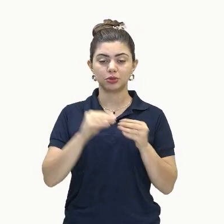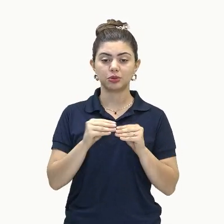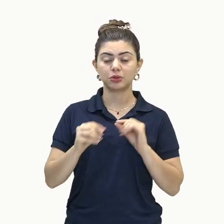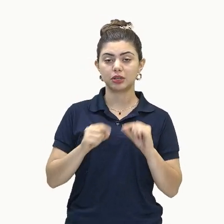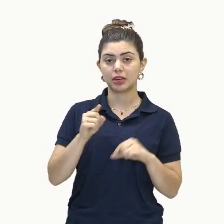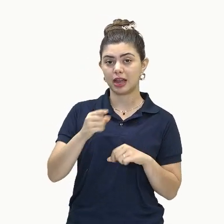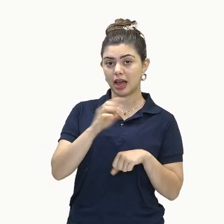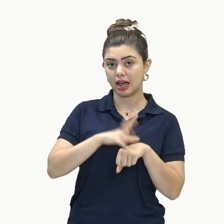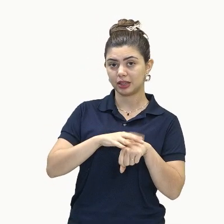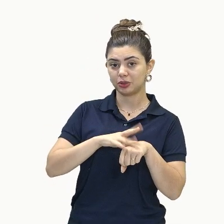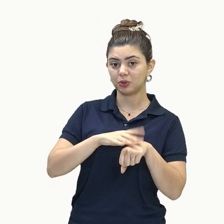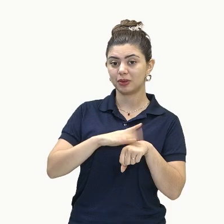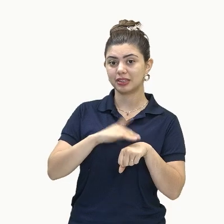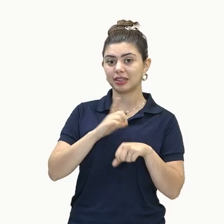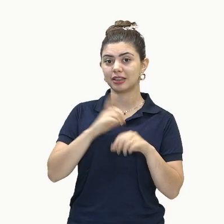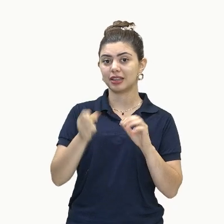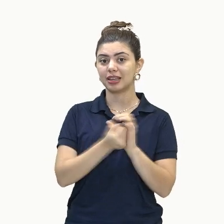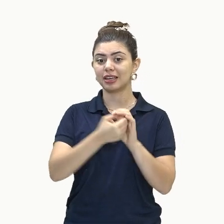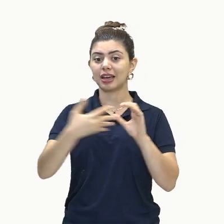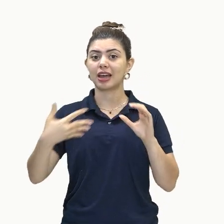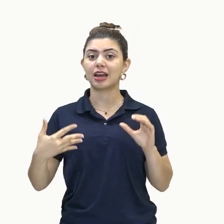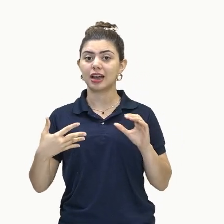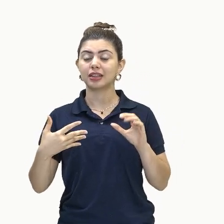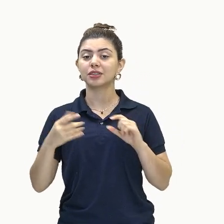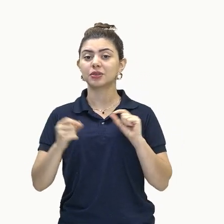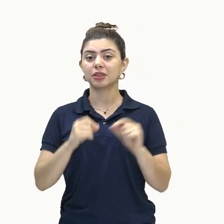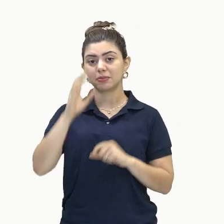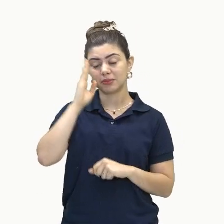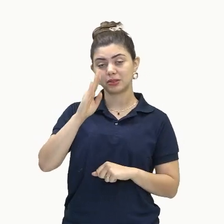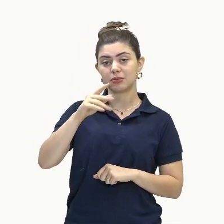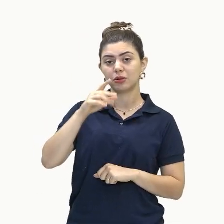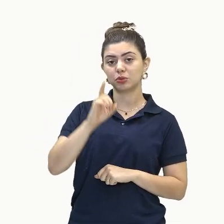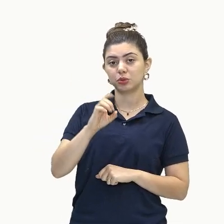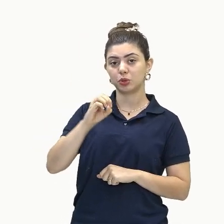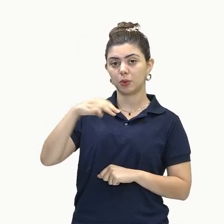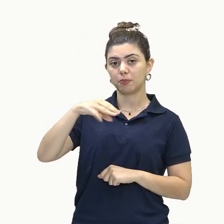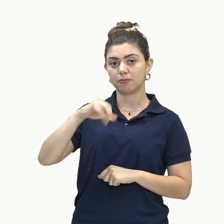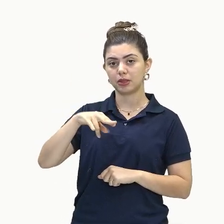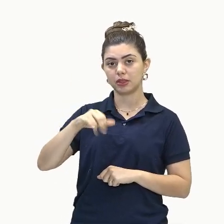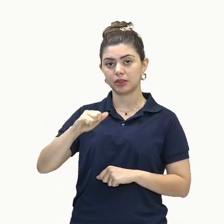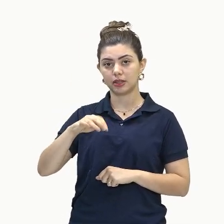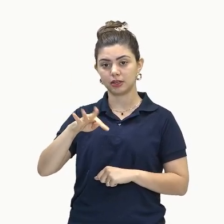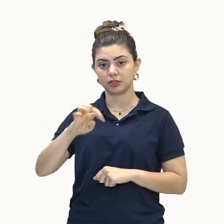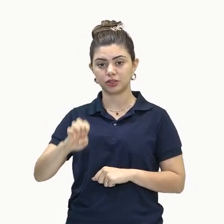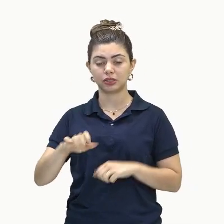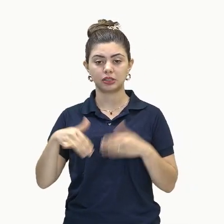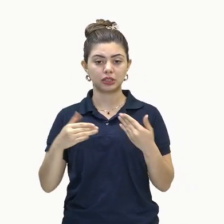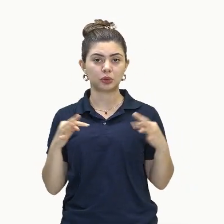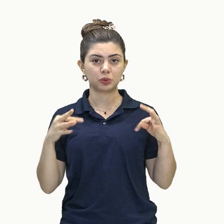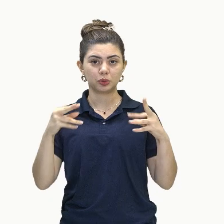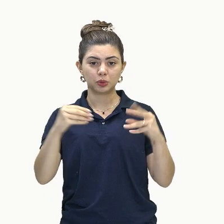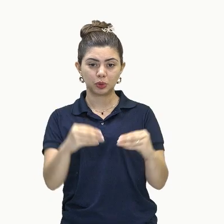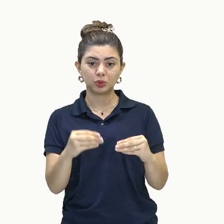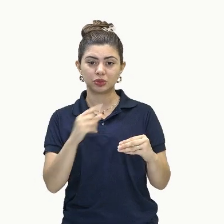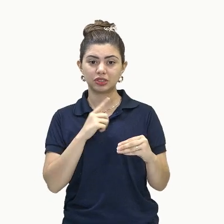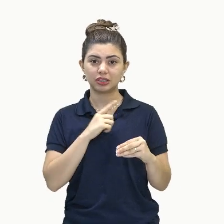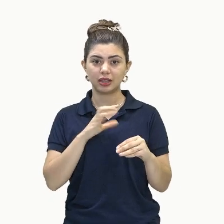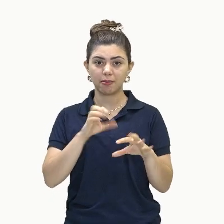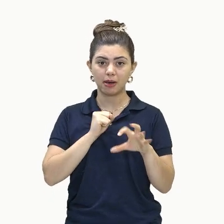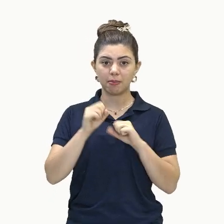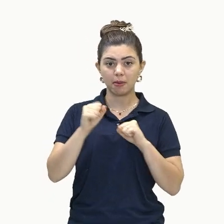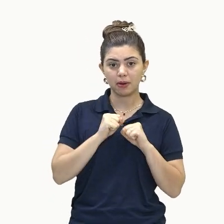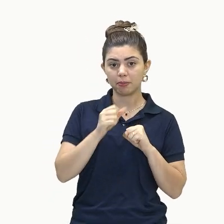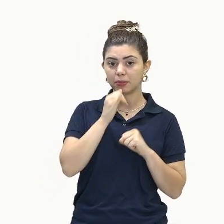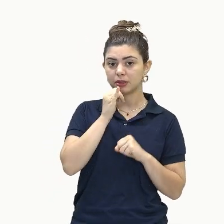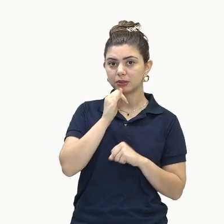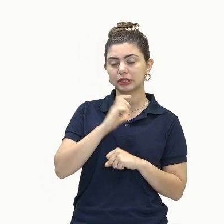de Huntington, ela tem caráter dominante. Então, todo mundo que é afetado aqui vai ter um gene dominante. Então, esse indivíduo